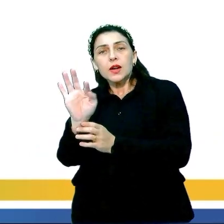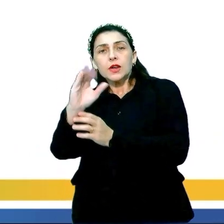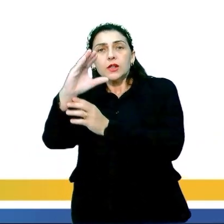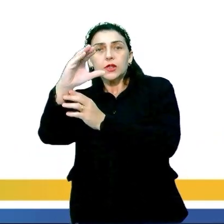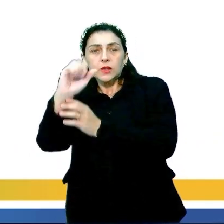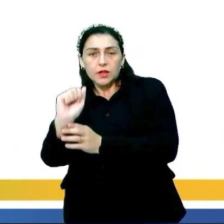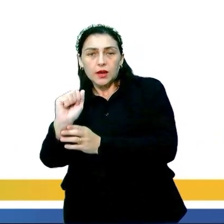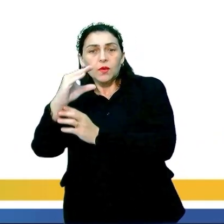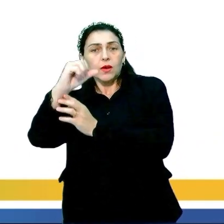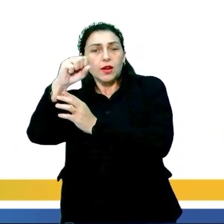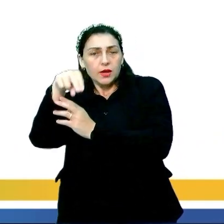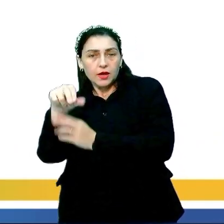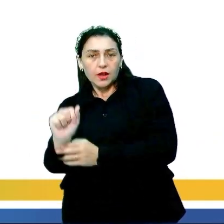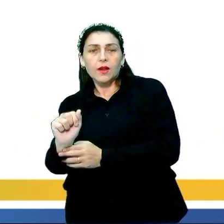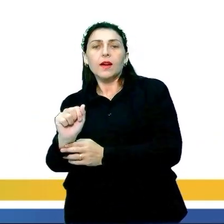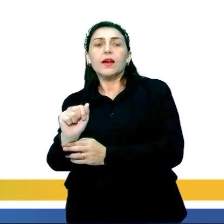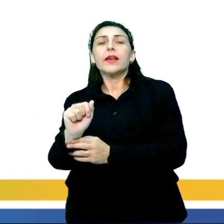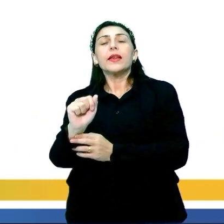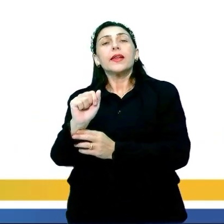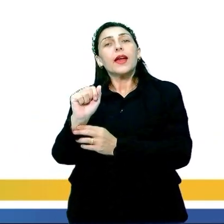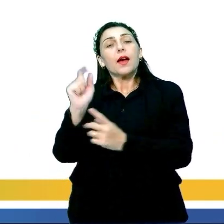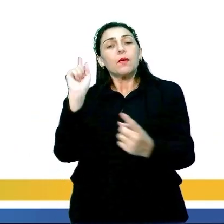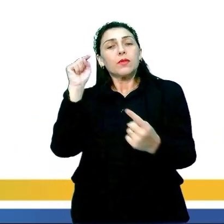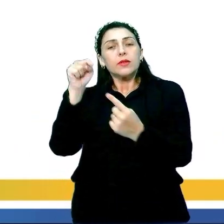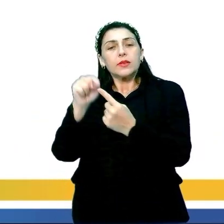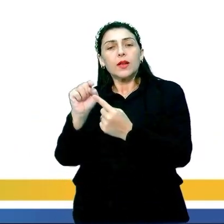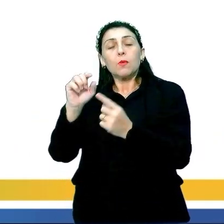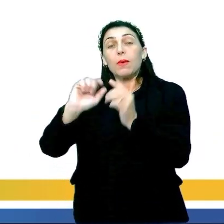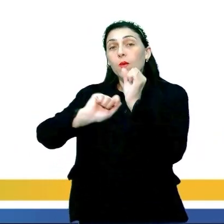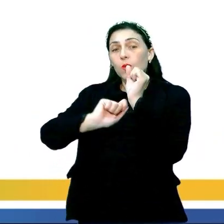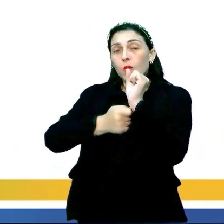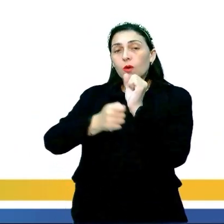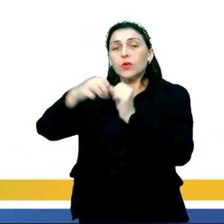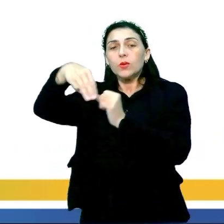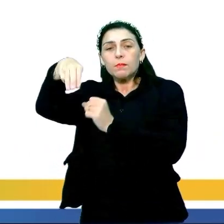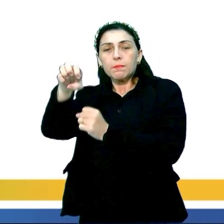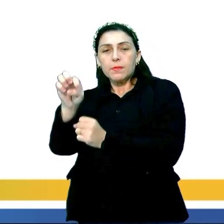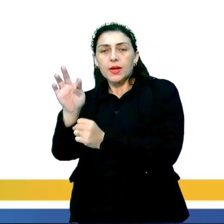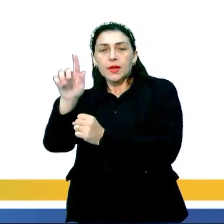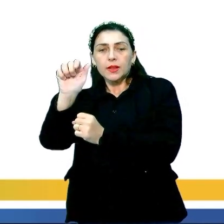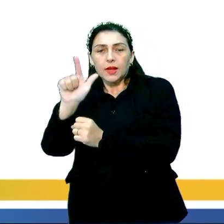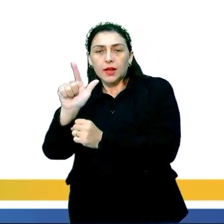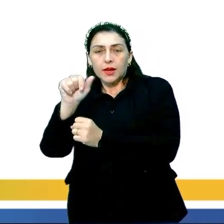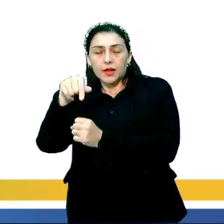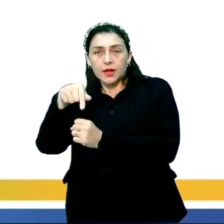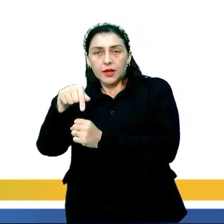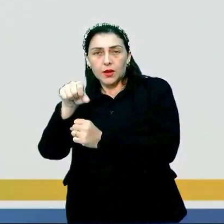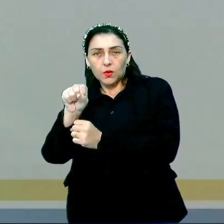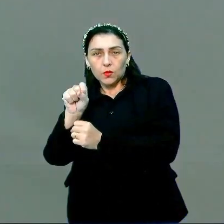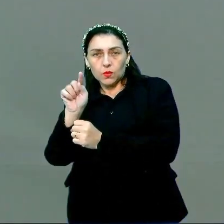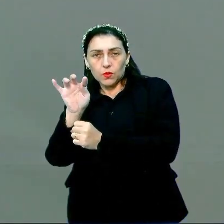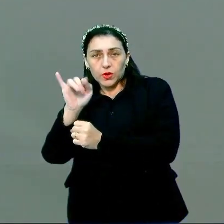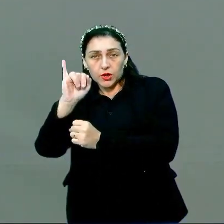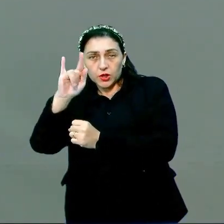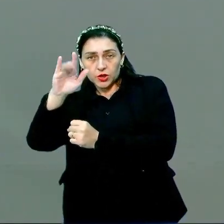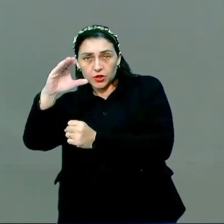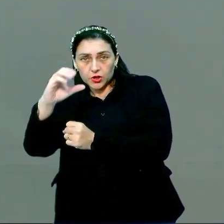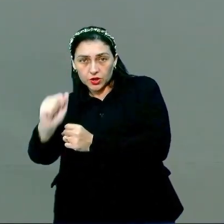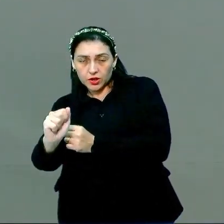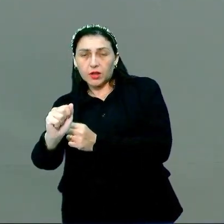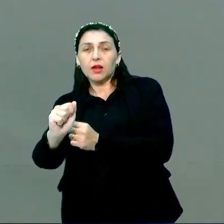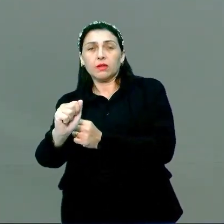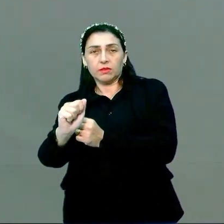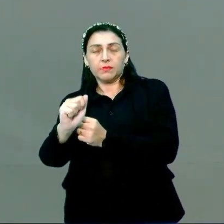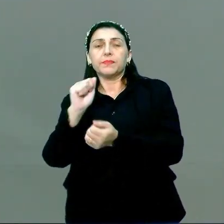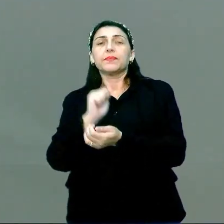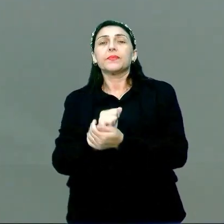o canal e a função metalinguística para o código e a função conativa para o receptor. Em uma outra aula,